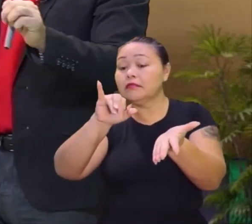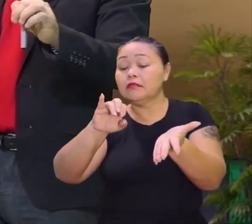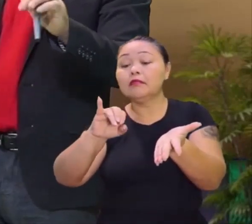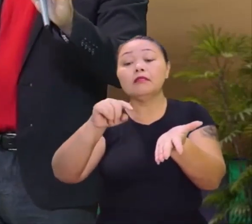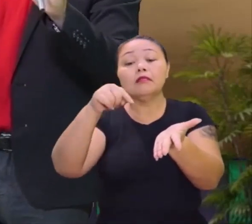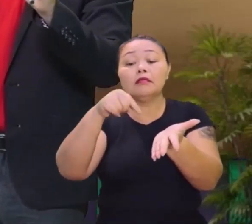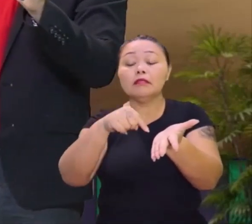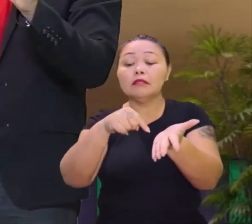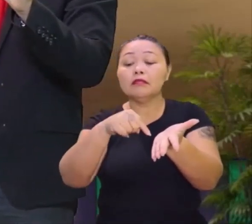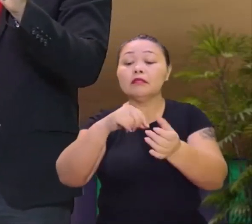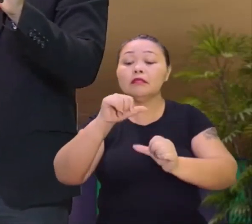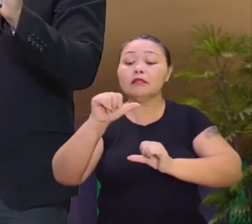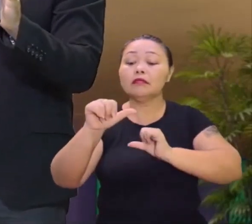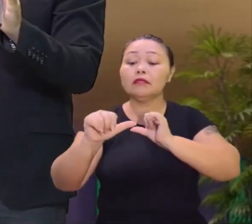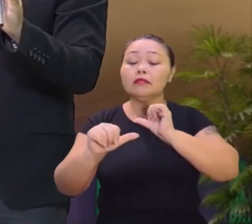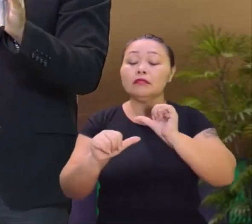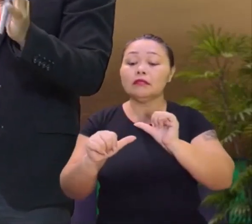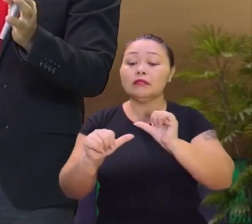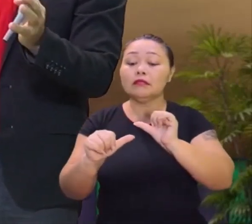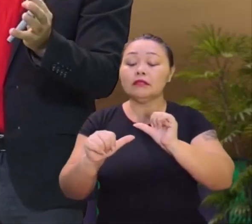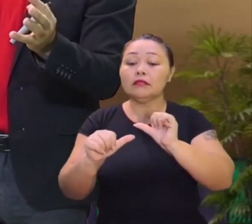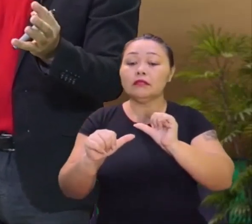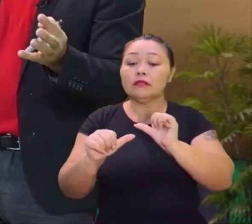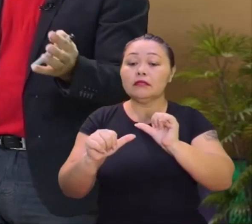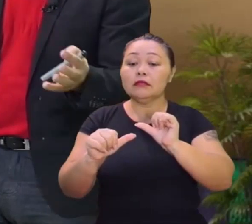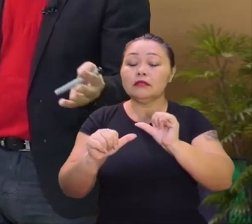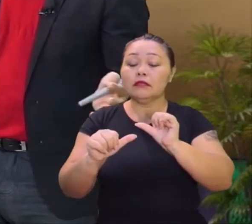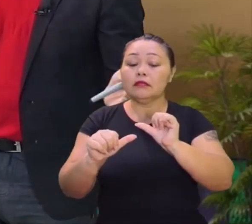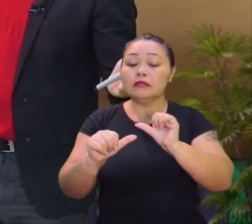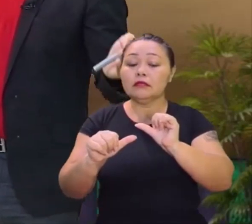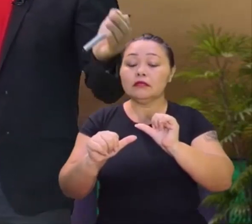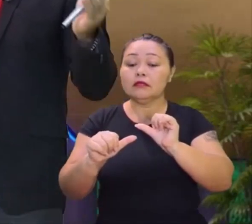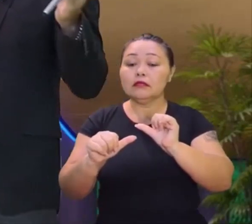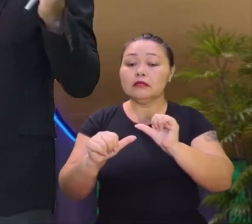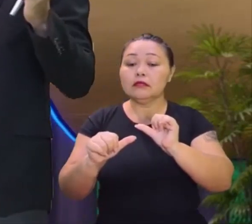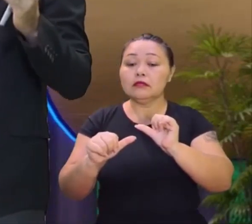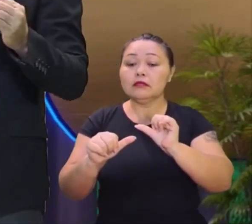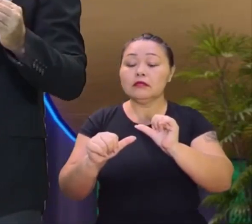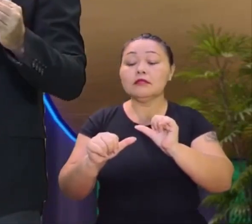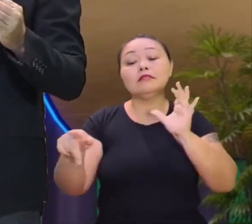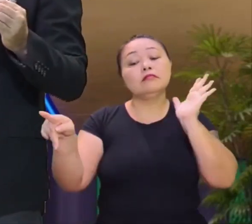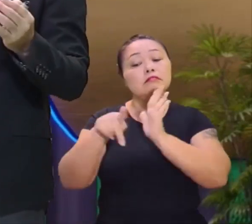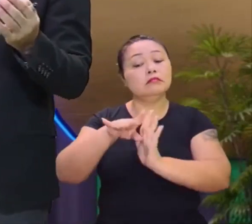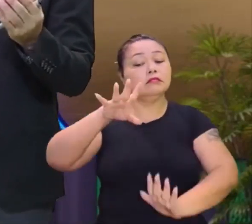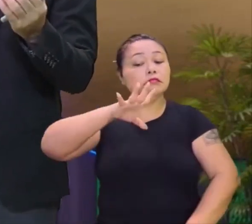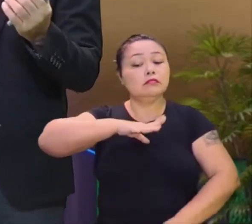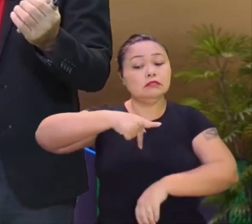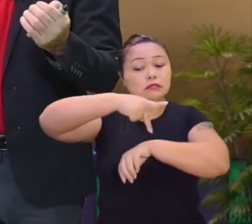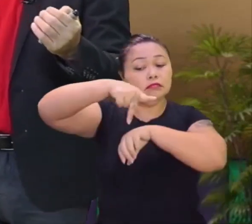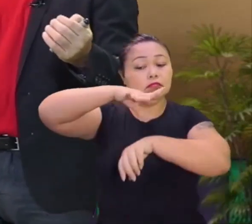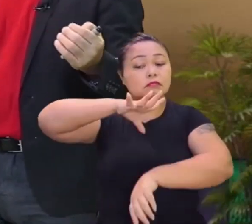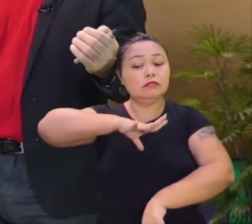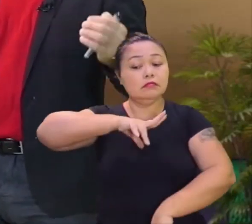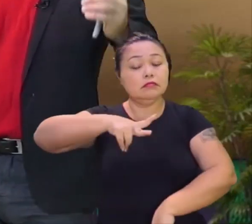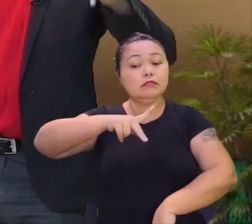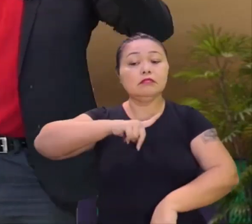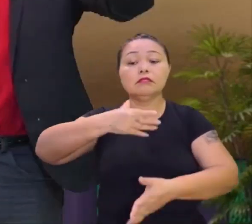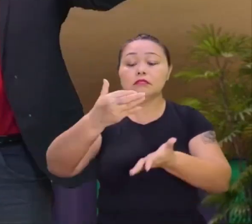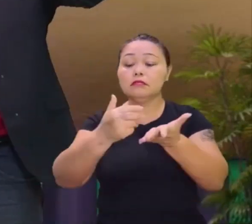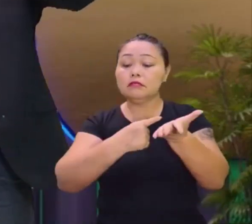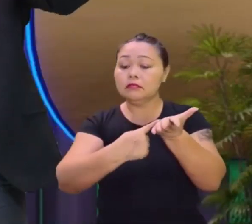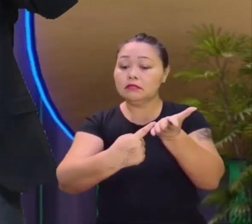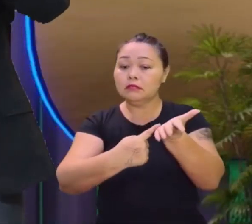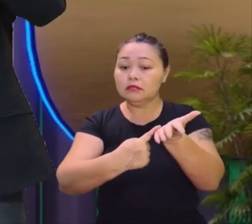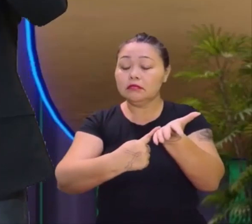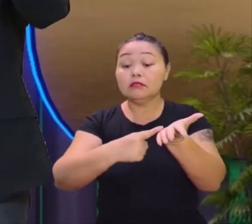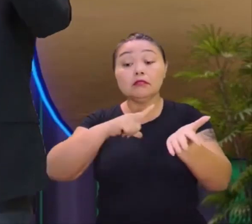Possidetis, isso aqui se torna o quê? Se torna de Portugal, porque Ut Possidetis